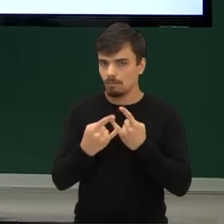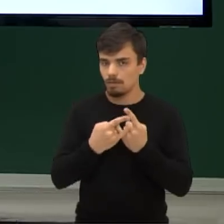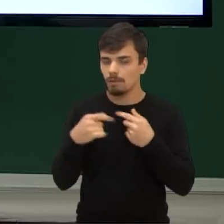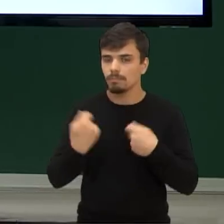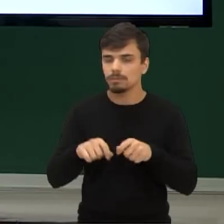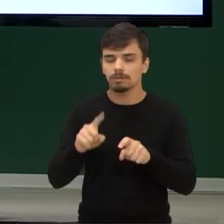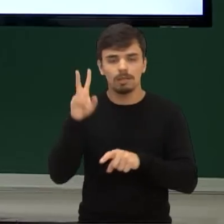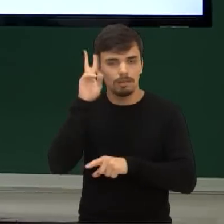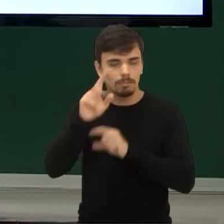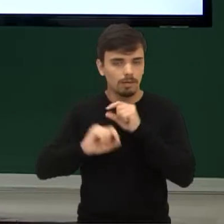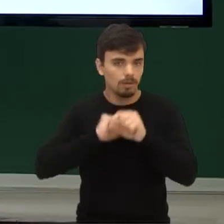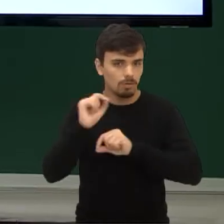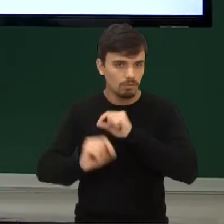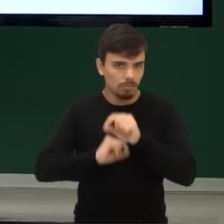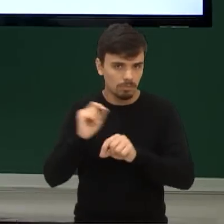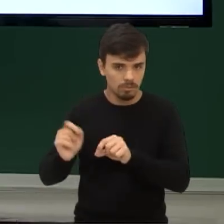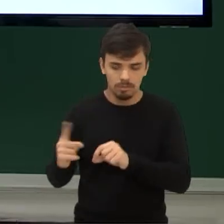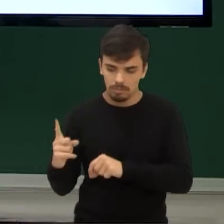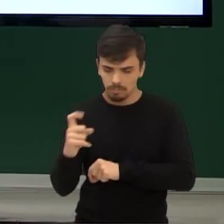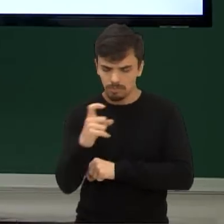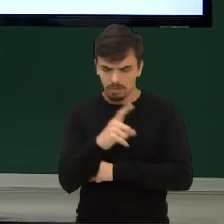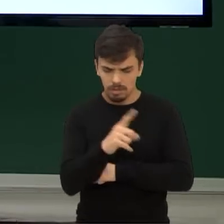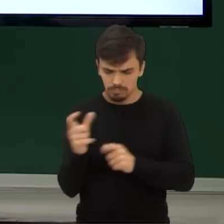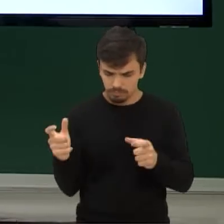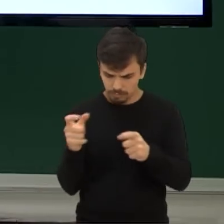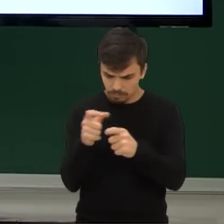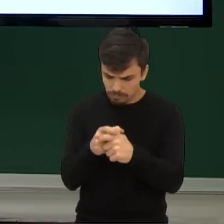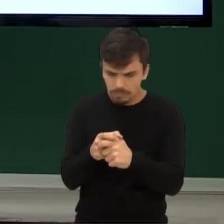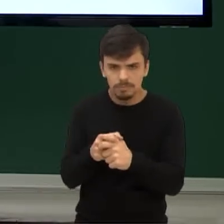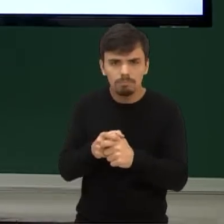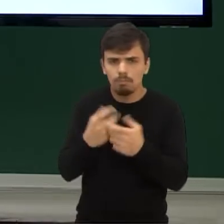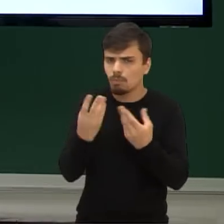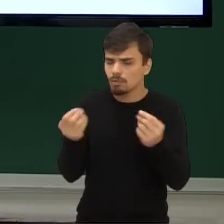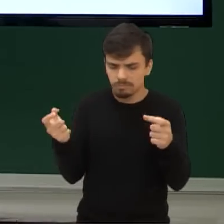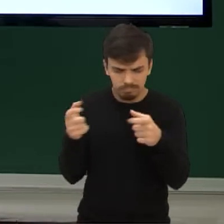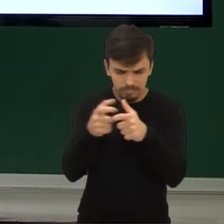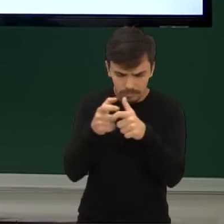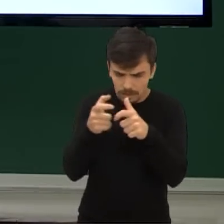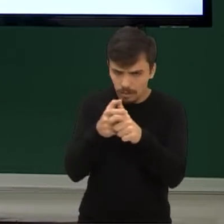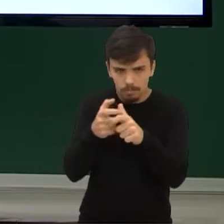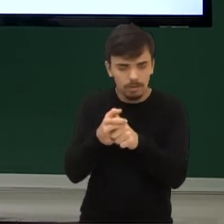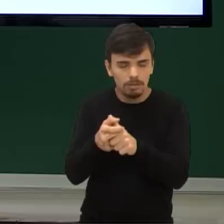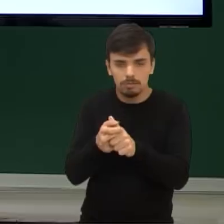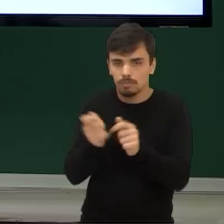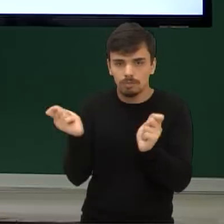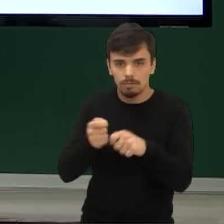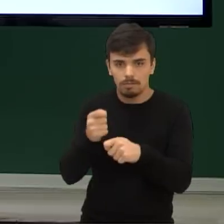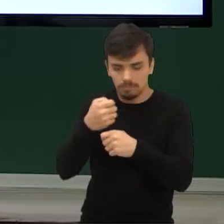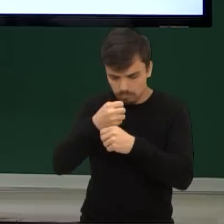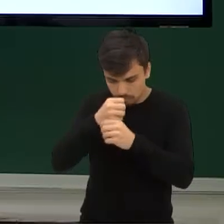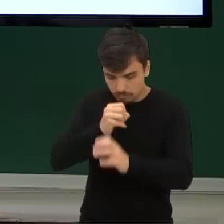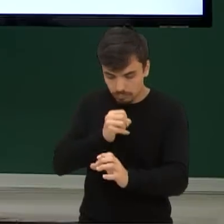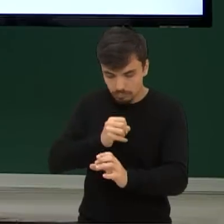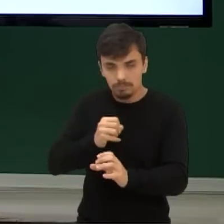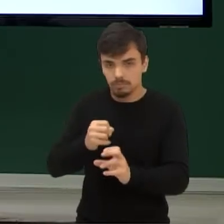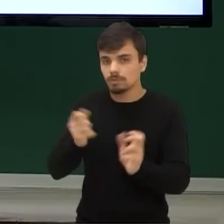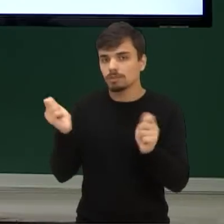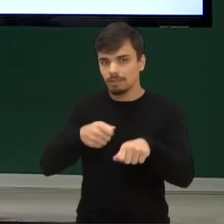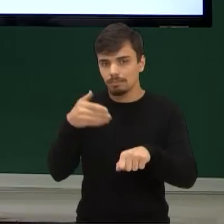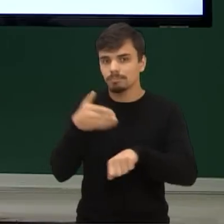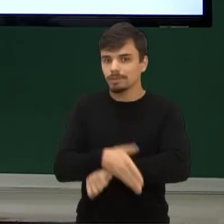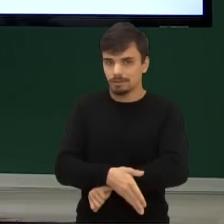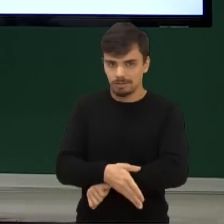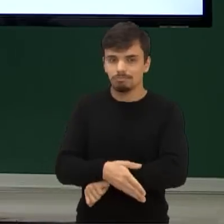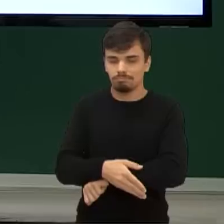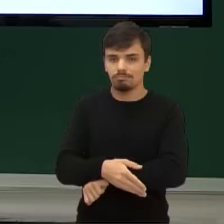os espermatozoides são microscópicos. Então, mesmo um minúsculo furo, ainda assim, eles são capazes de passar.